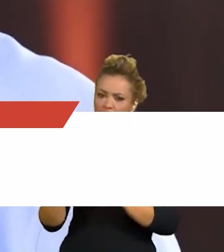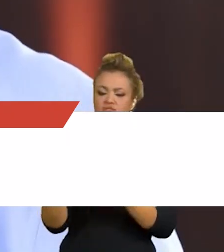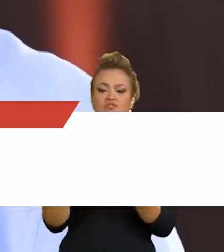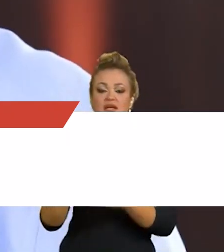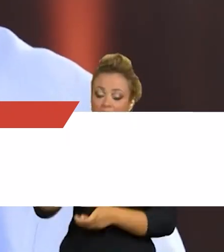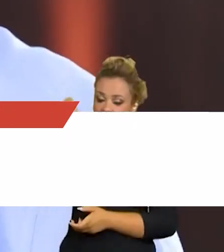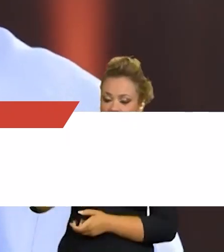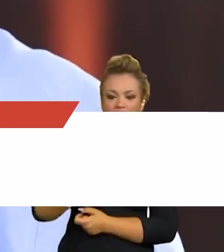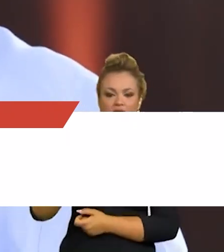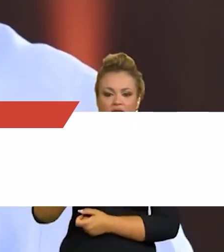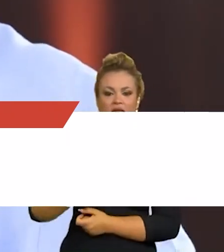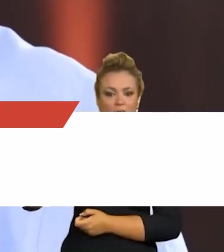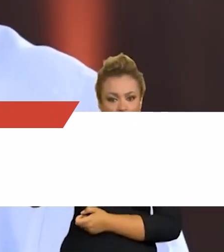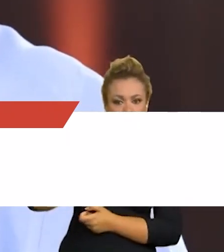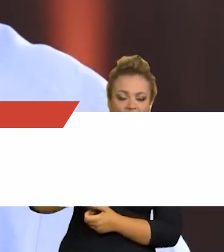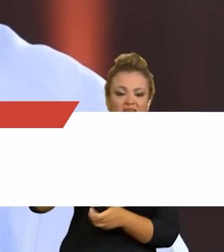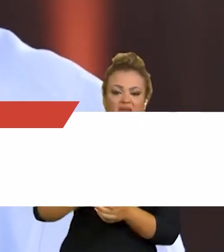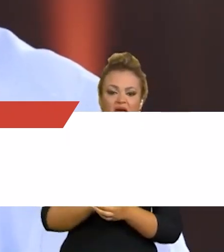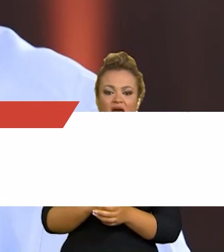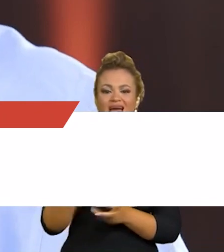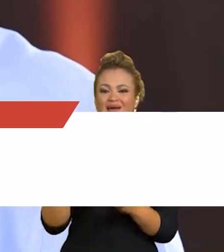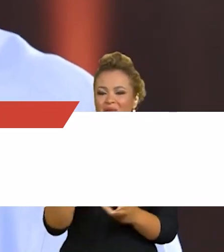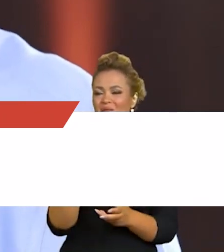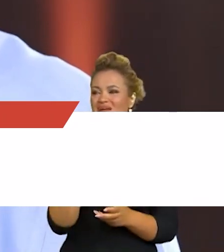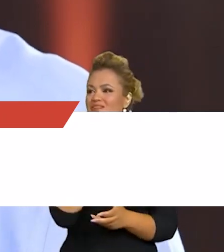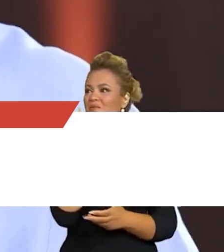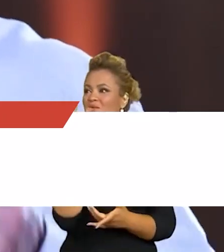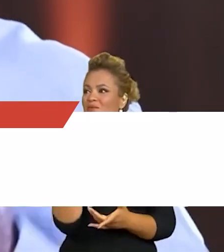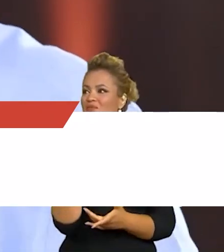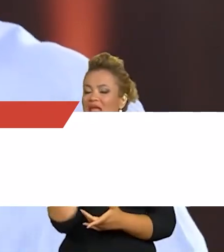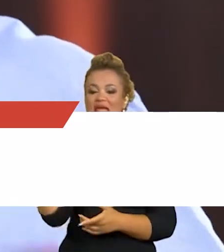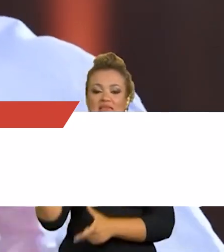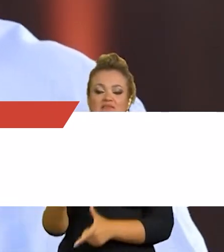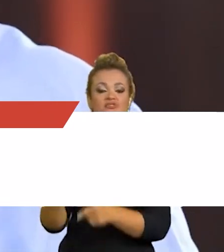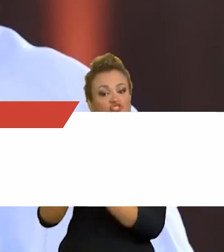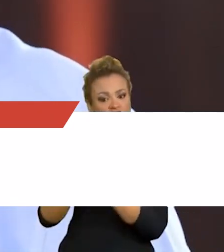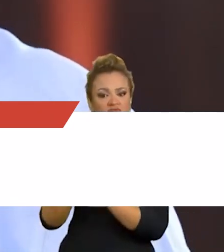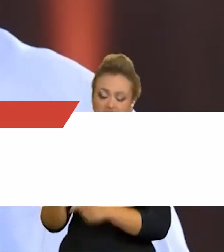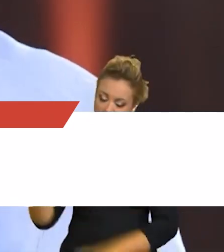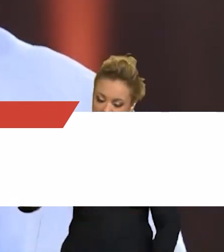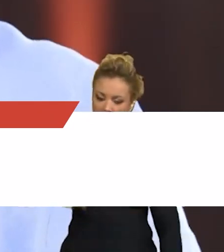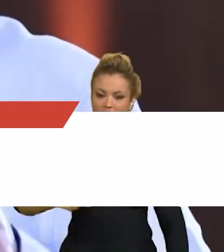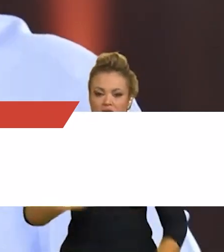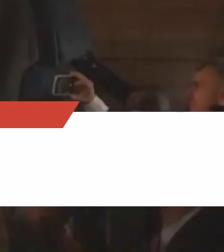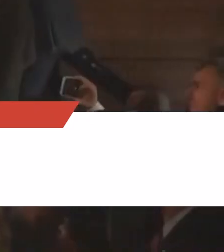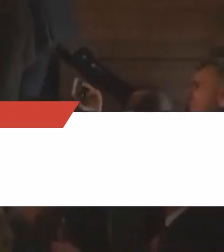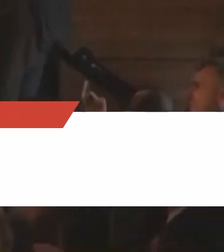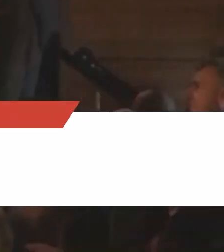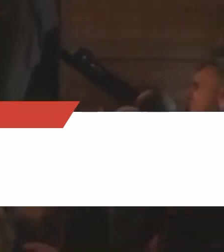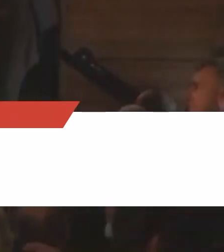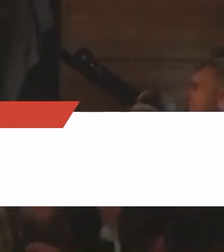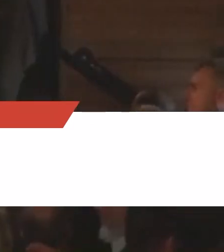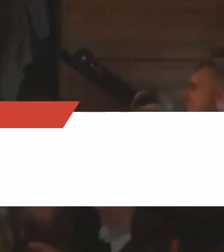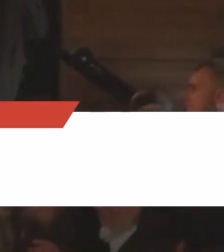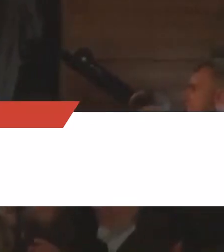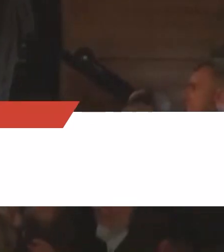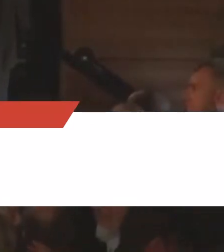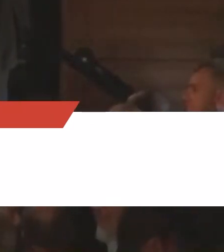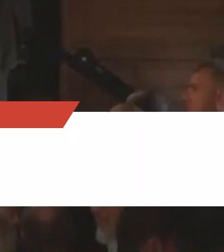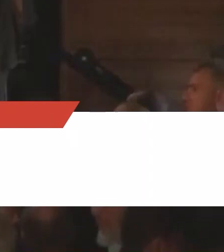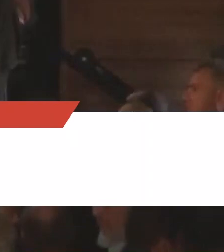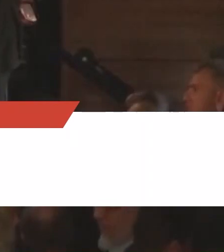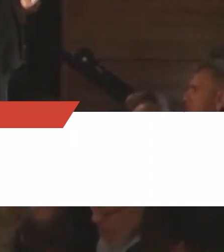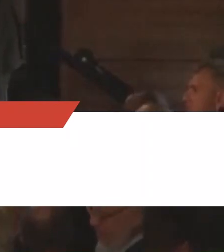é como se tivesse pagando uma coisa que eles devem a humanidade o presidente também aproveitou para defender as negociações